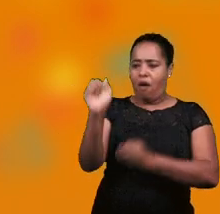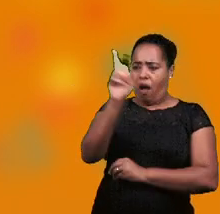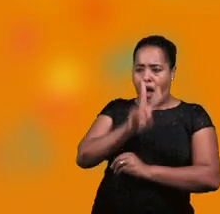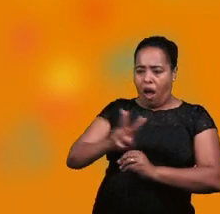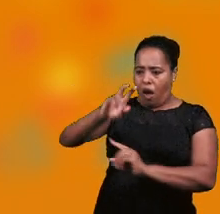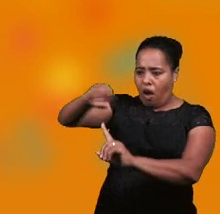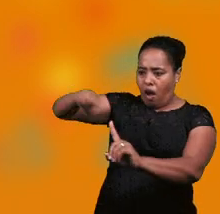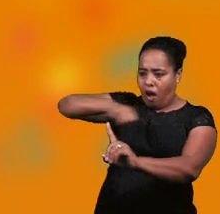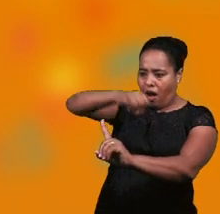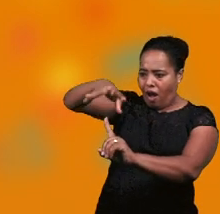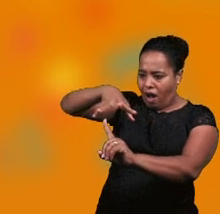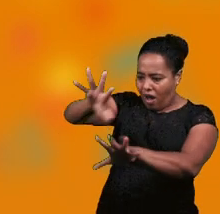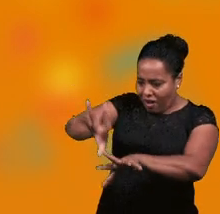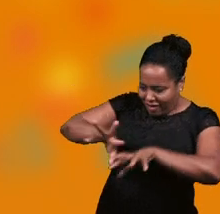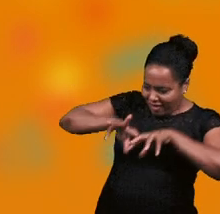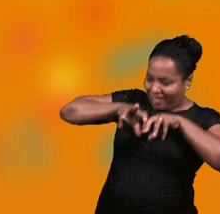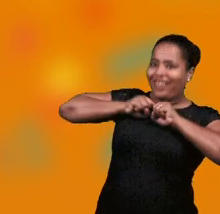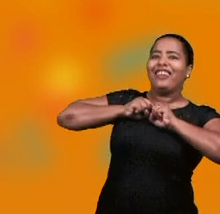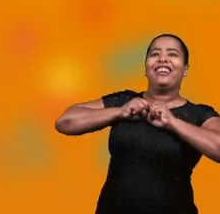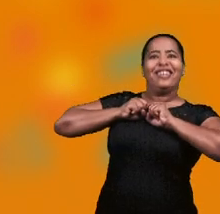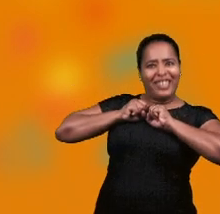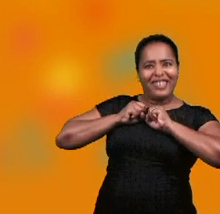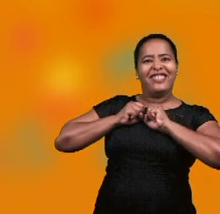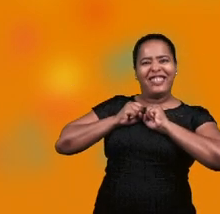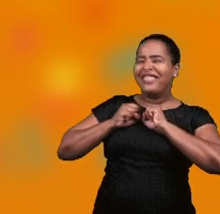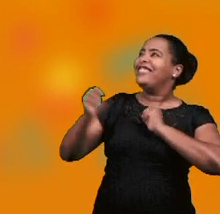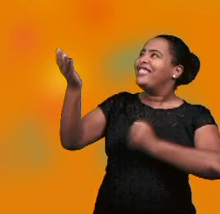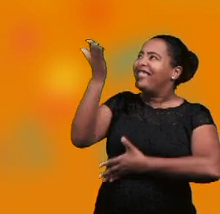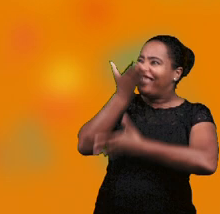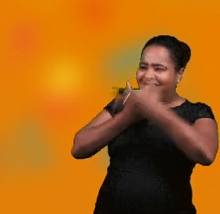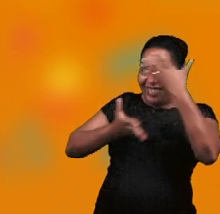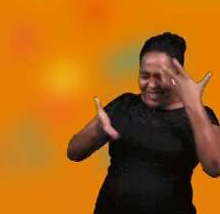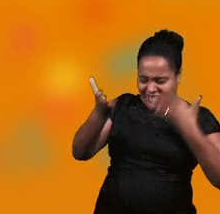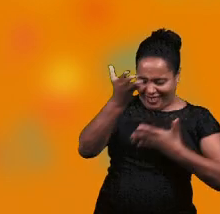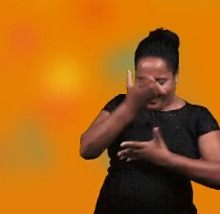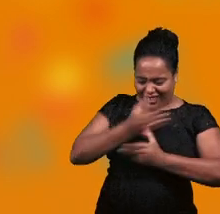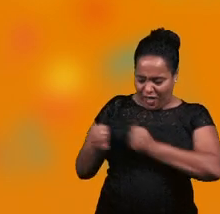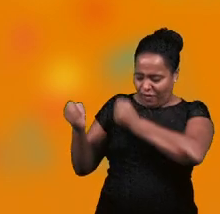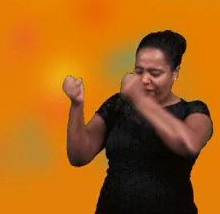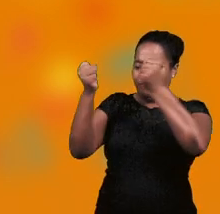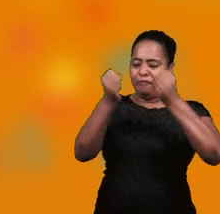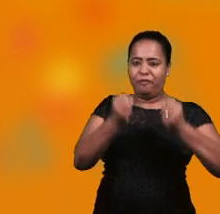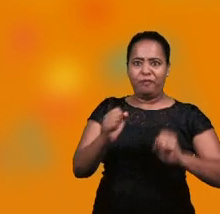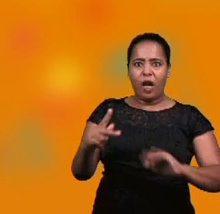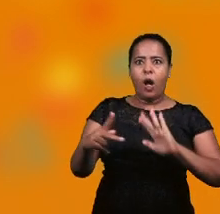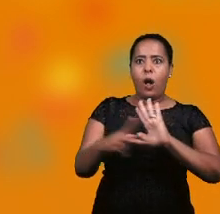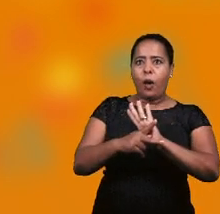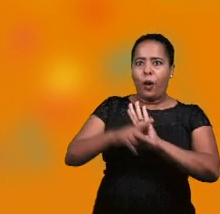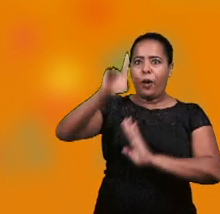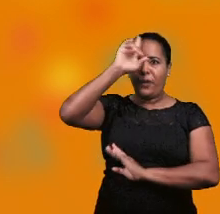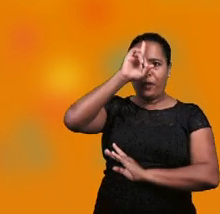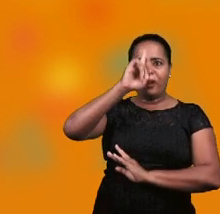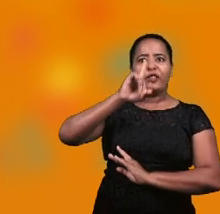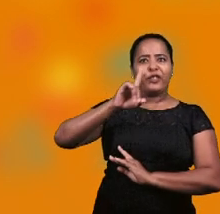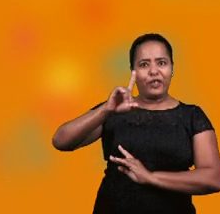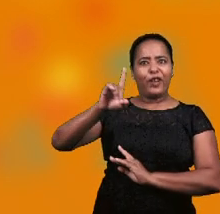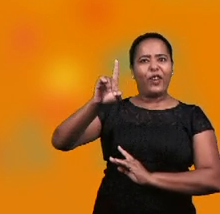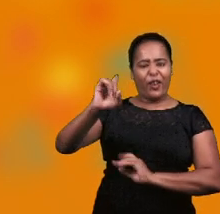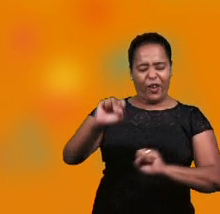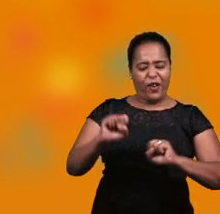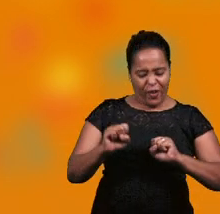as armas espirituais, revestido de toda a armadura de Deus,